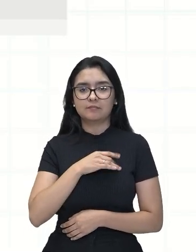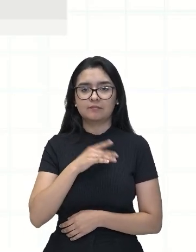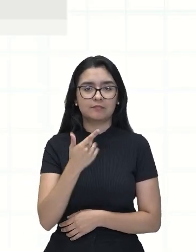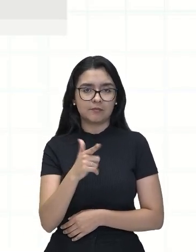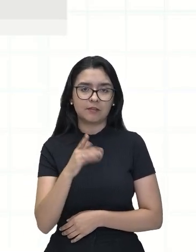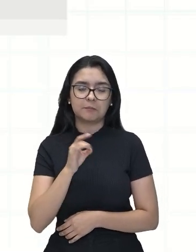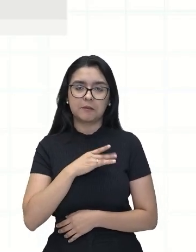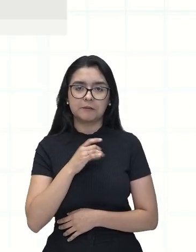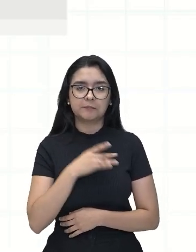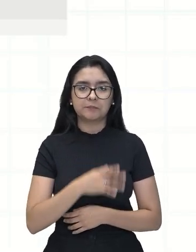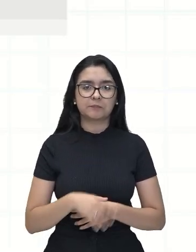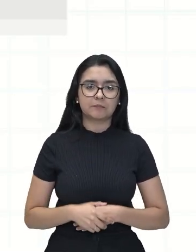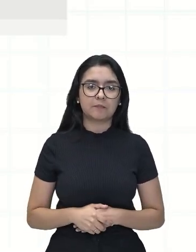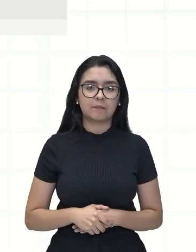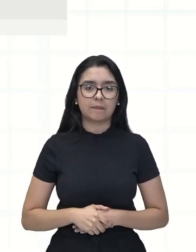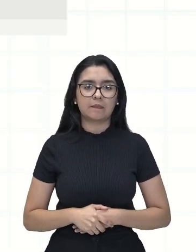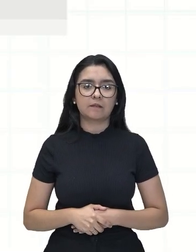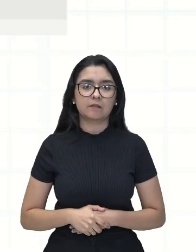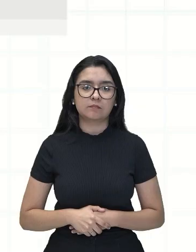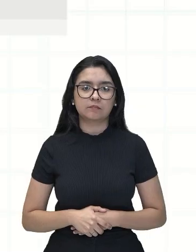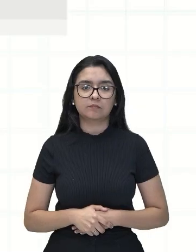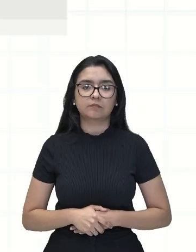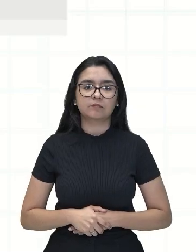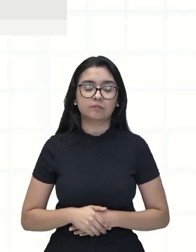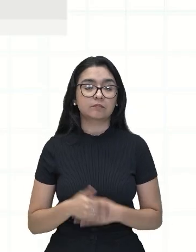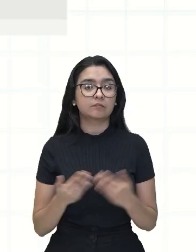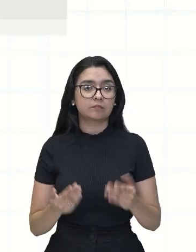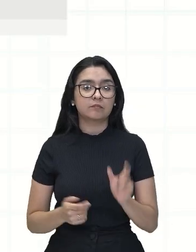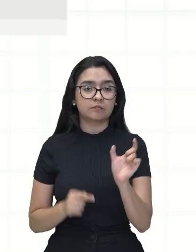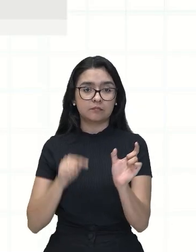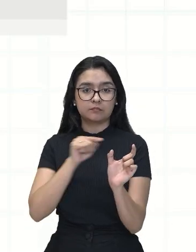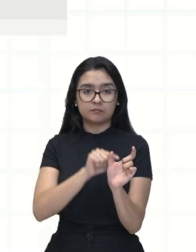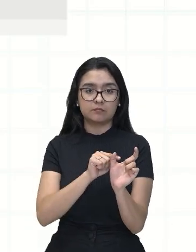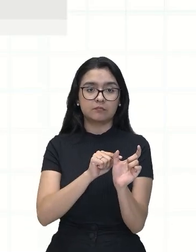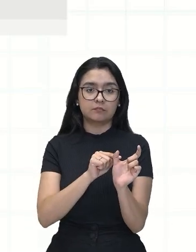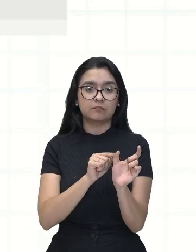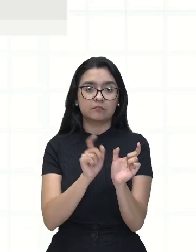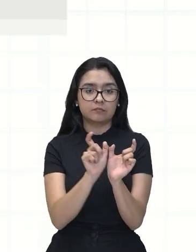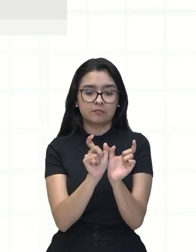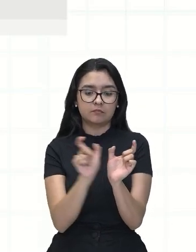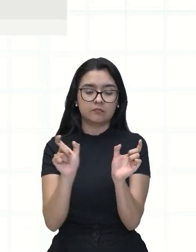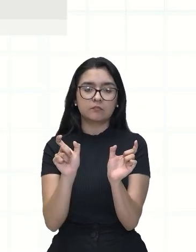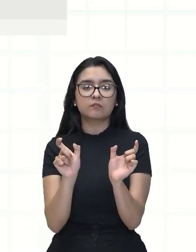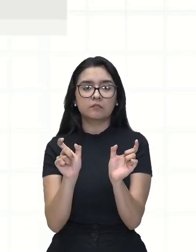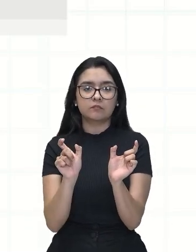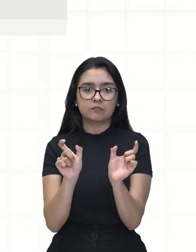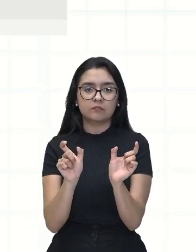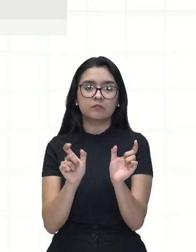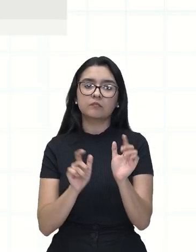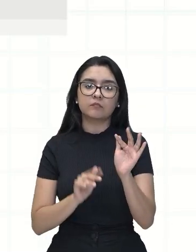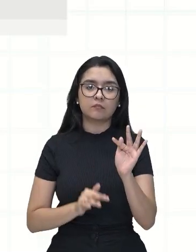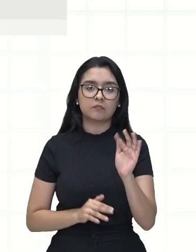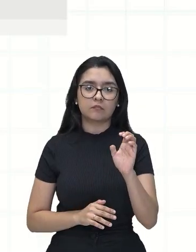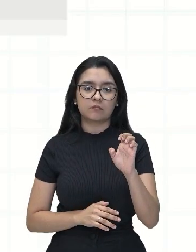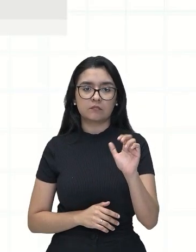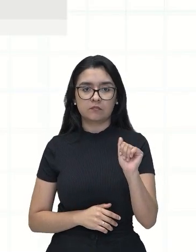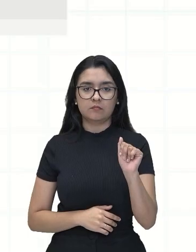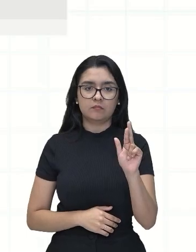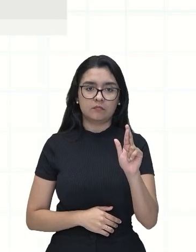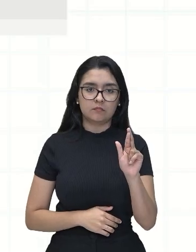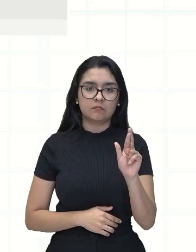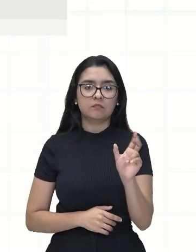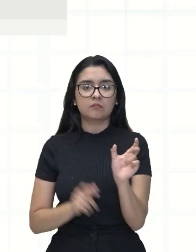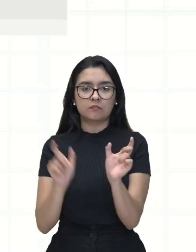inteira, quando eu vou dividir aqui, ó, fearless. Fear é a raiz e o less é